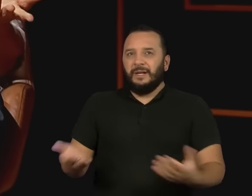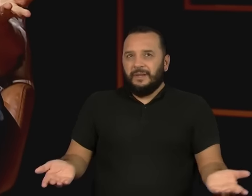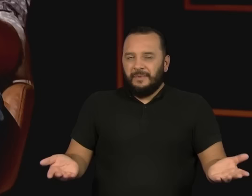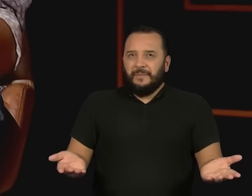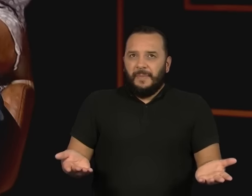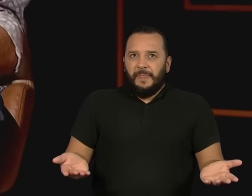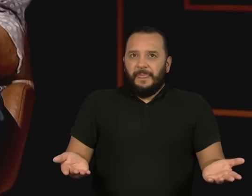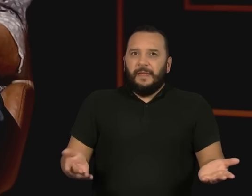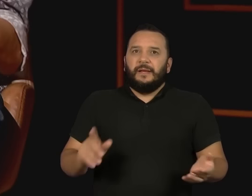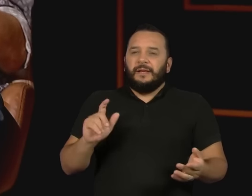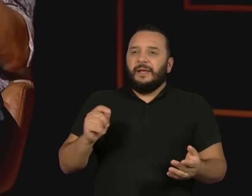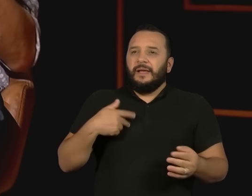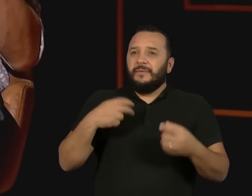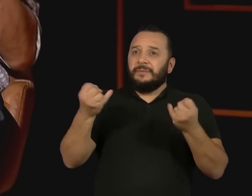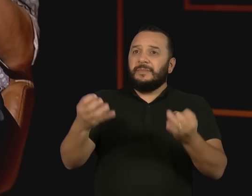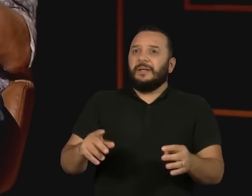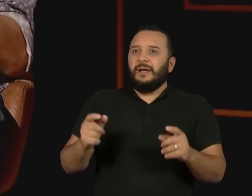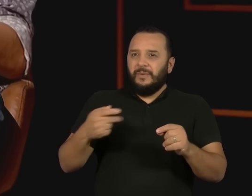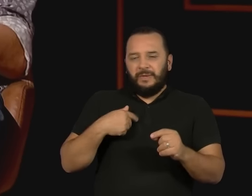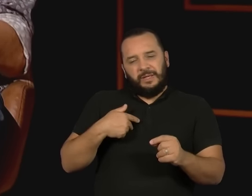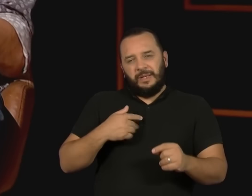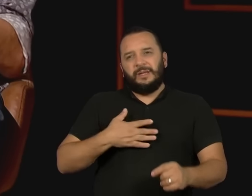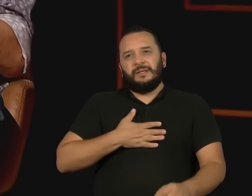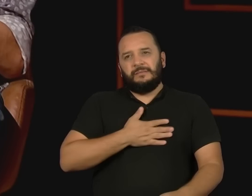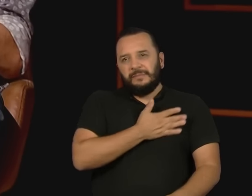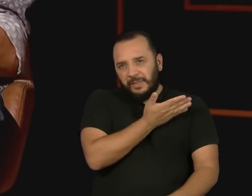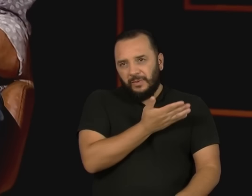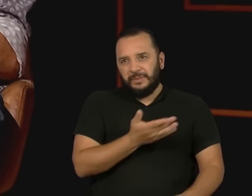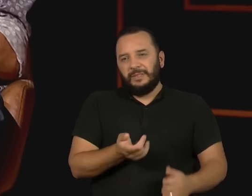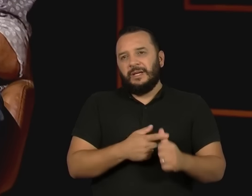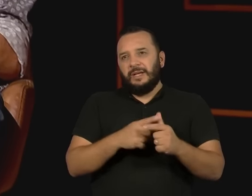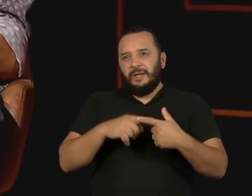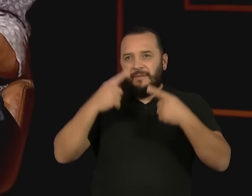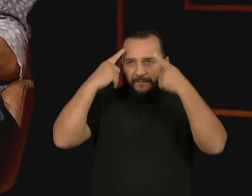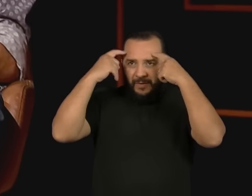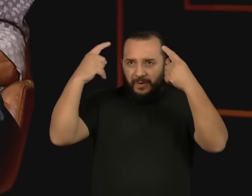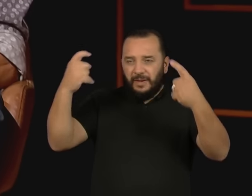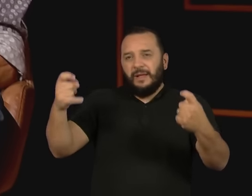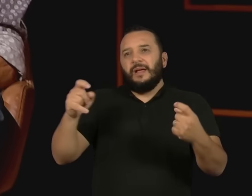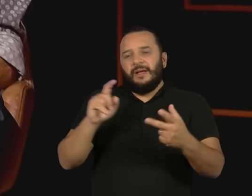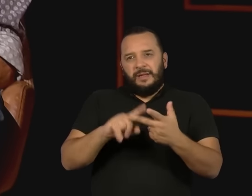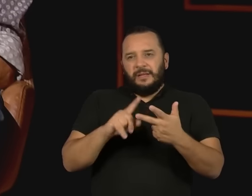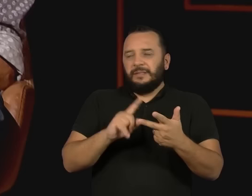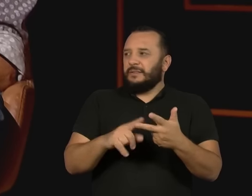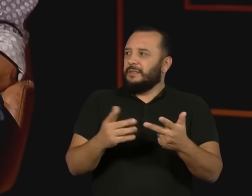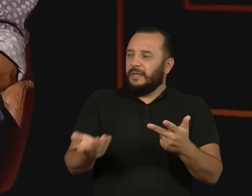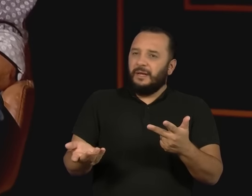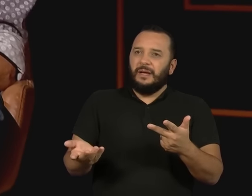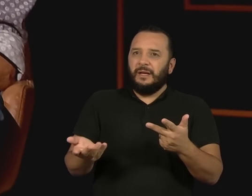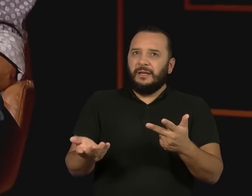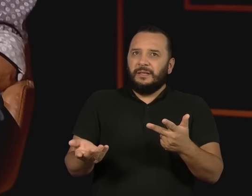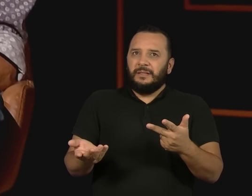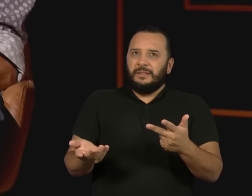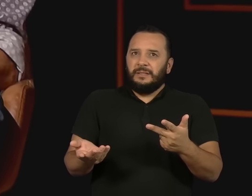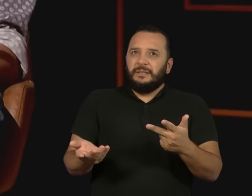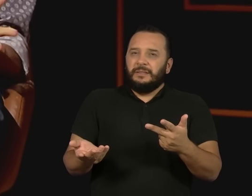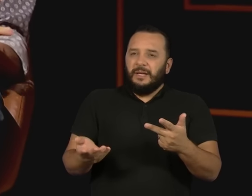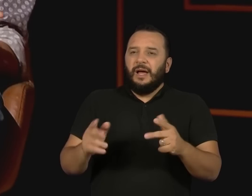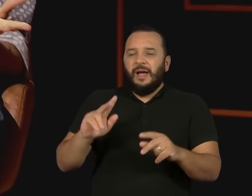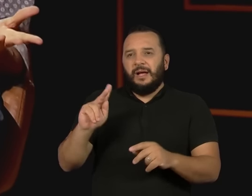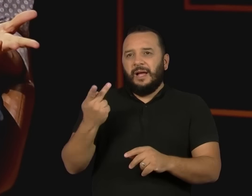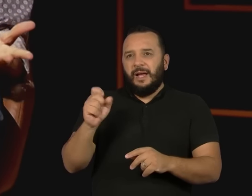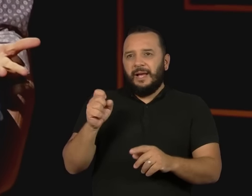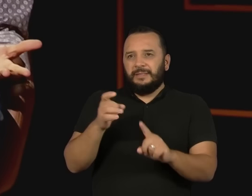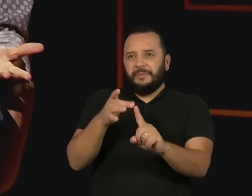sobre intolerância, sobre violência contra quem é diferente de você, né? Foi